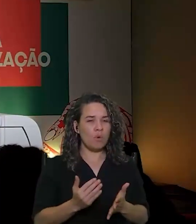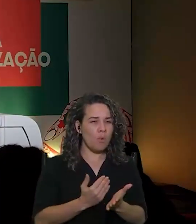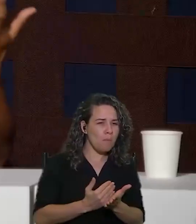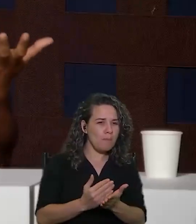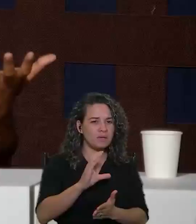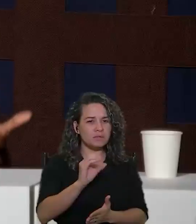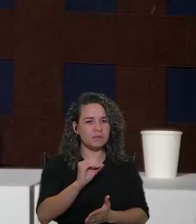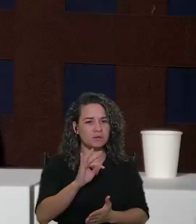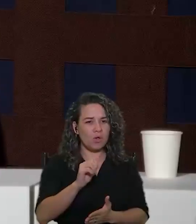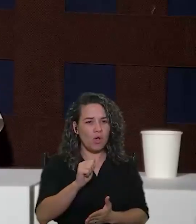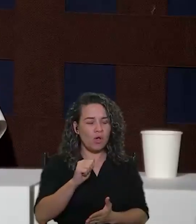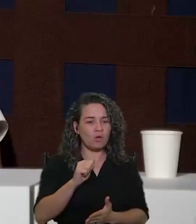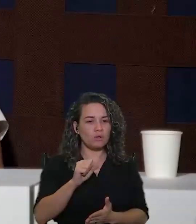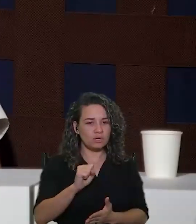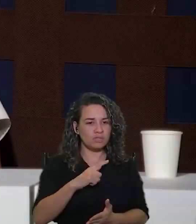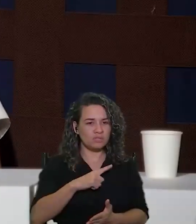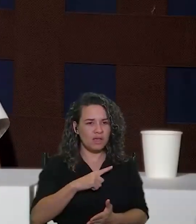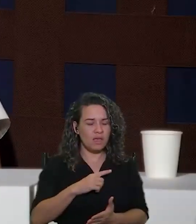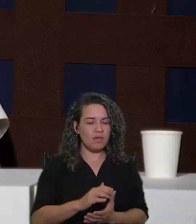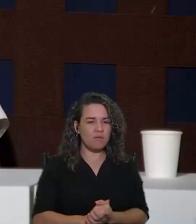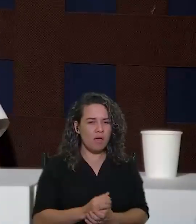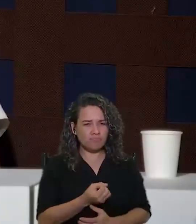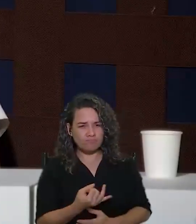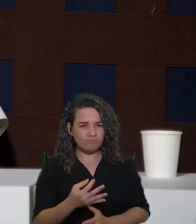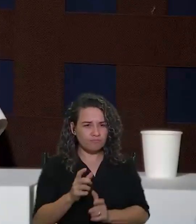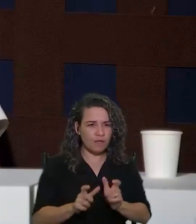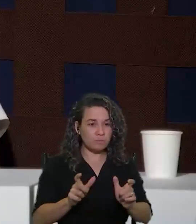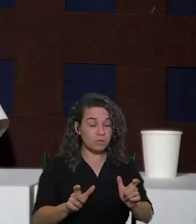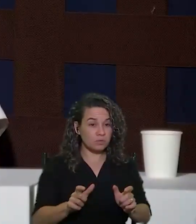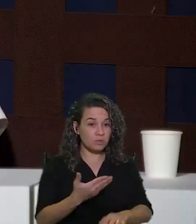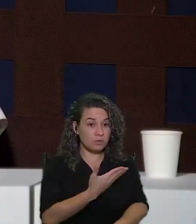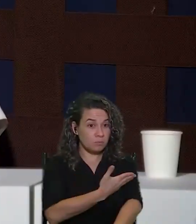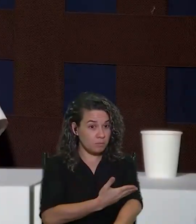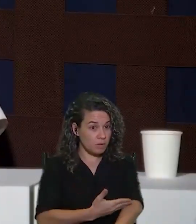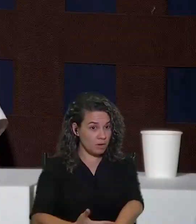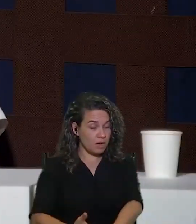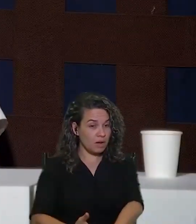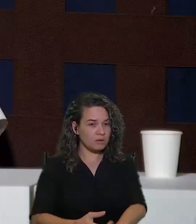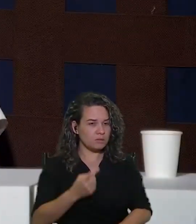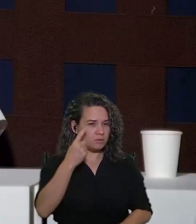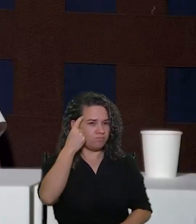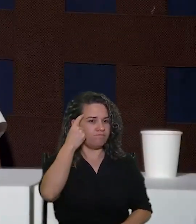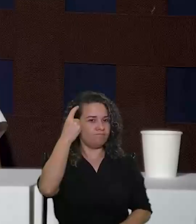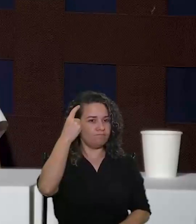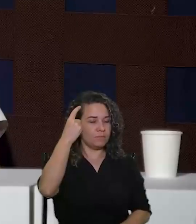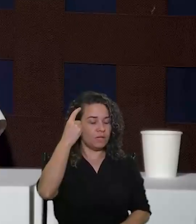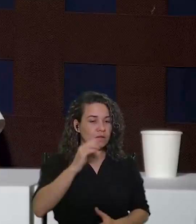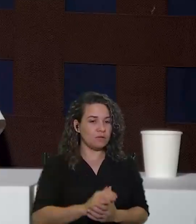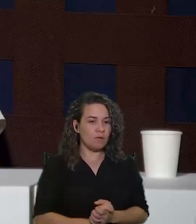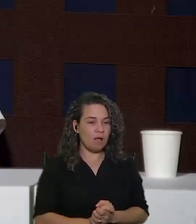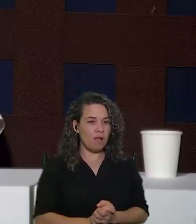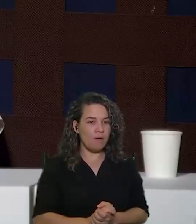houve esse levante, né, de intelectuais brancos, né, e que se levantaram contra, né,